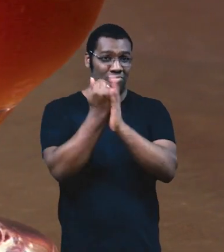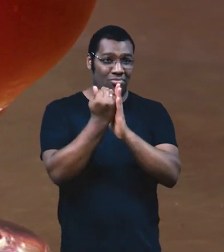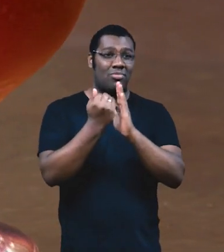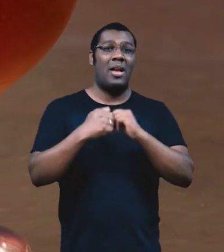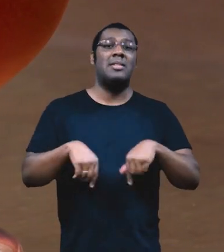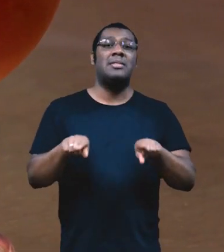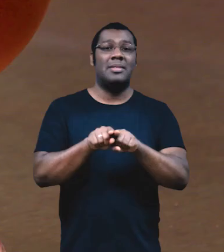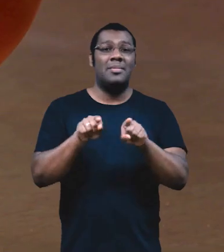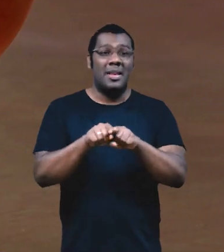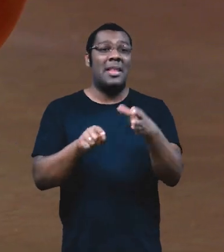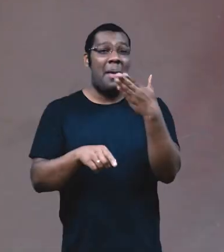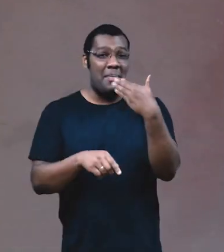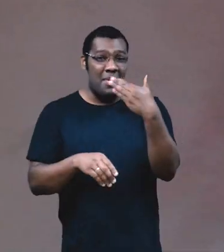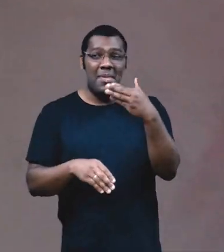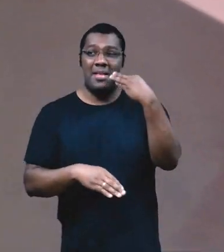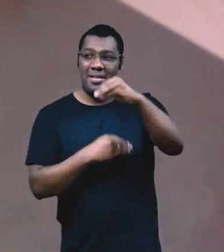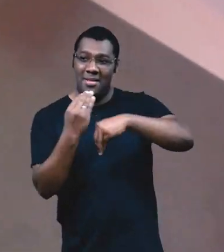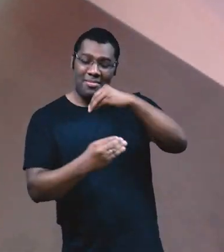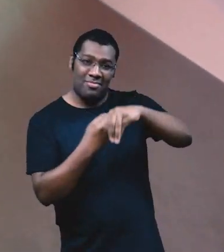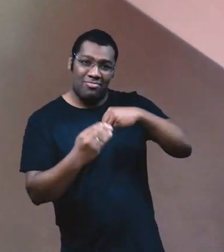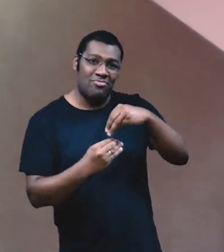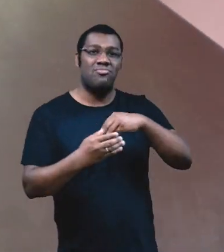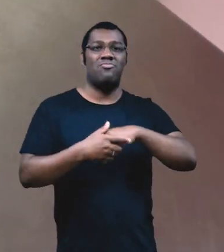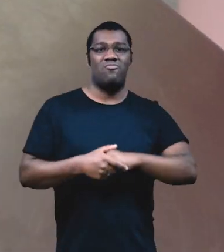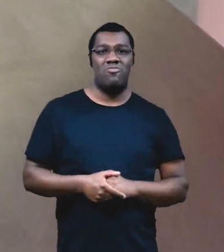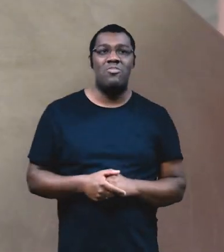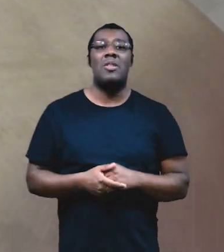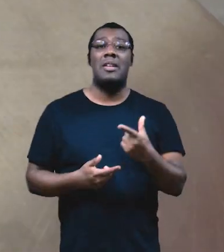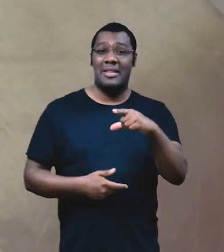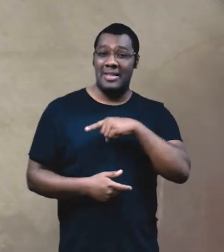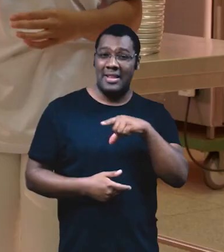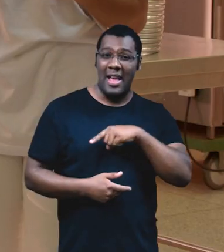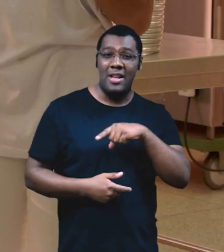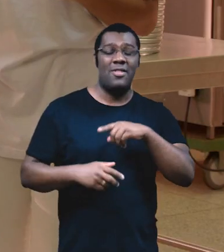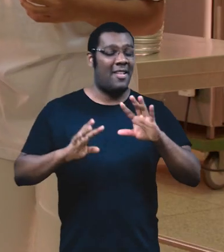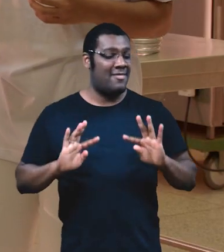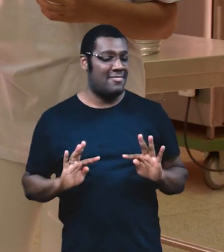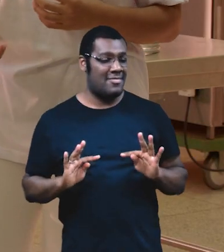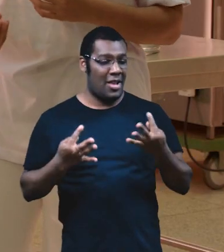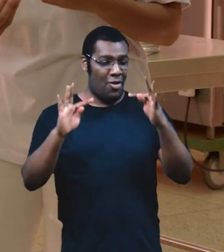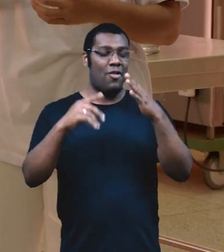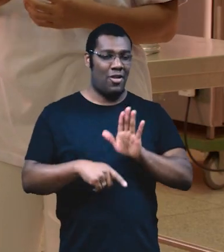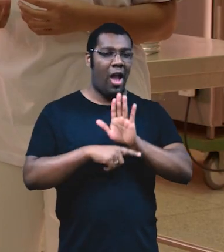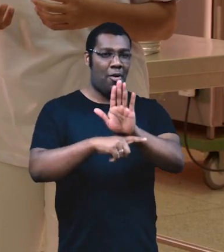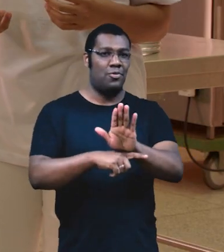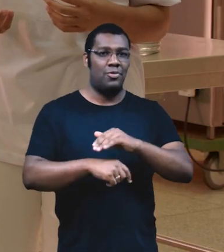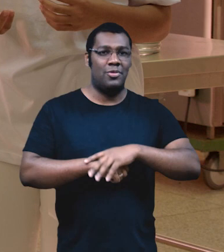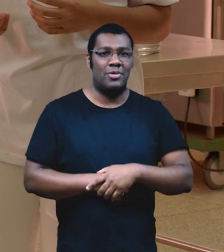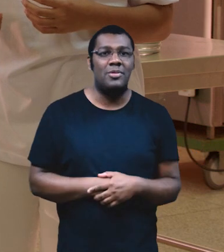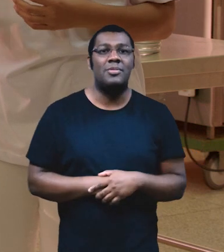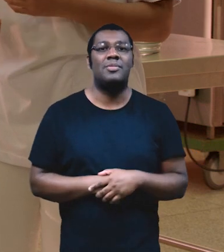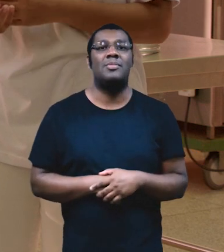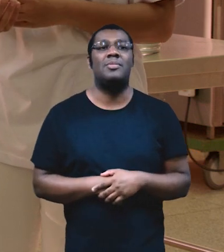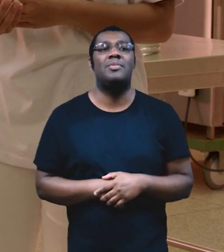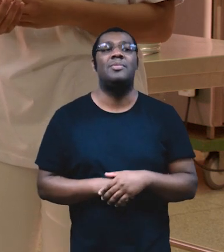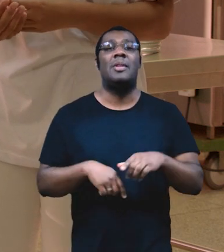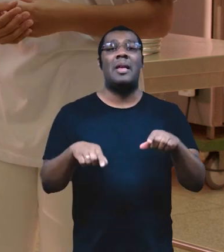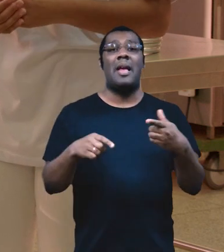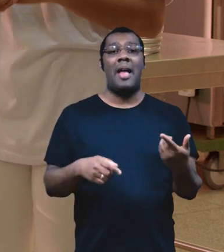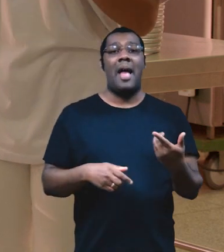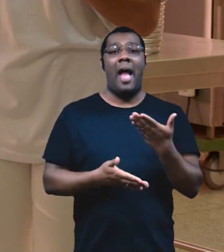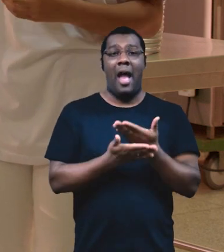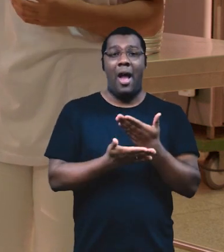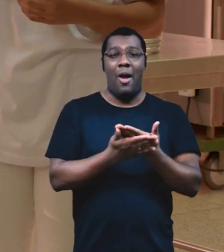diferenciados, momentos diferenciados e tecnologia diferenciada. Além da prática, né? Porque para quem faz o curso de tecnologia em